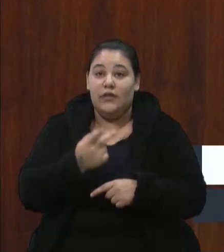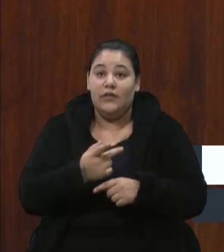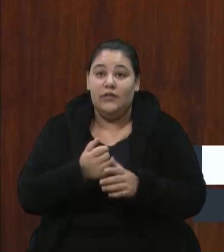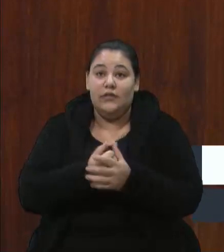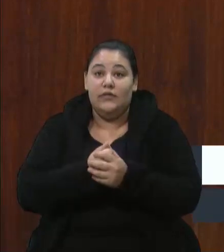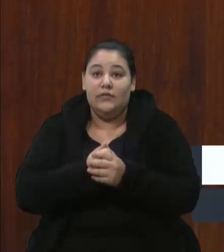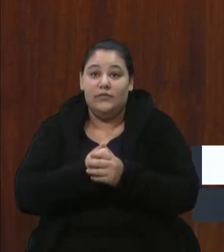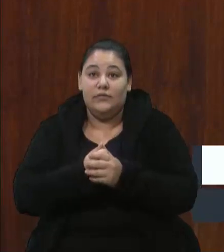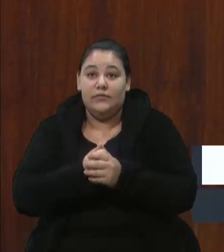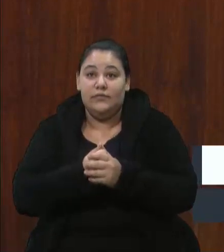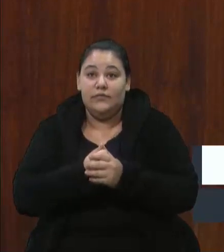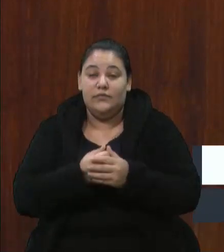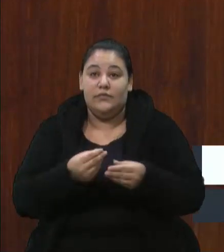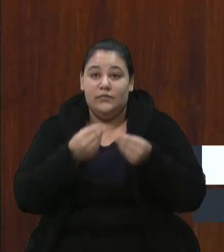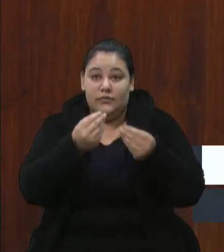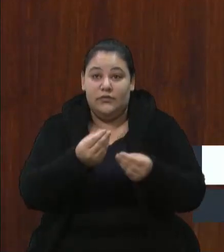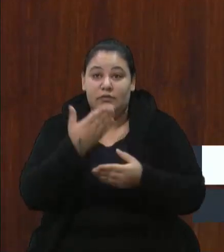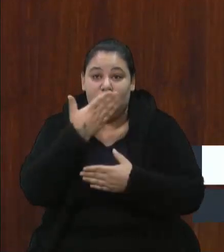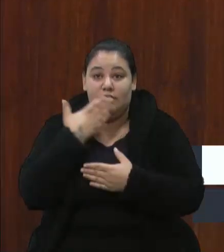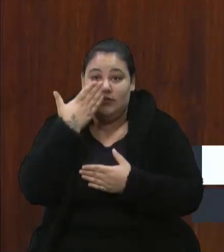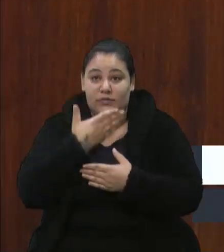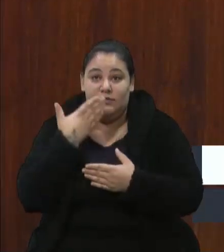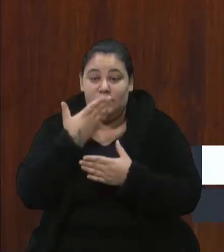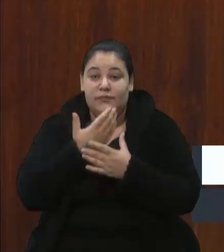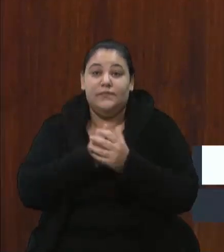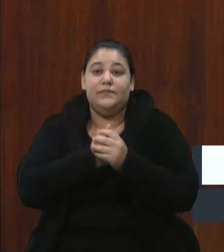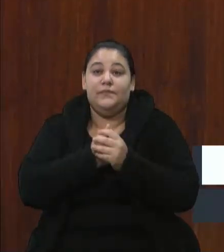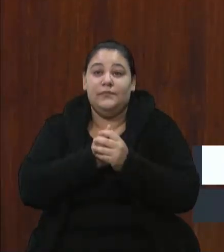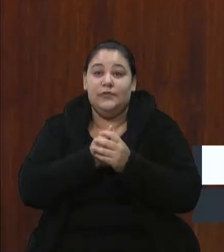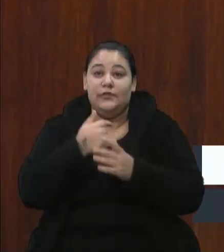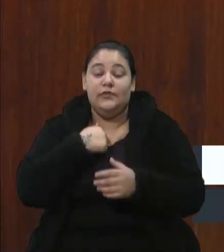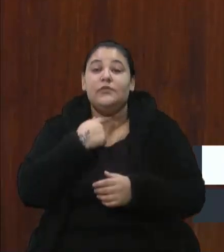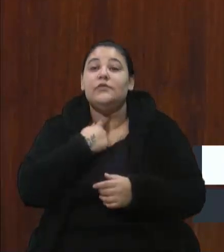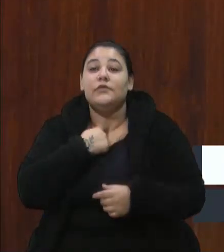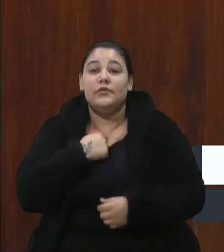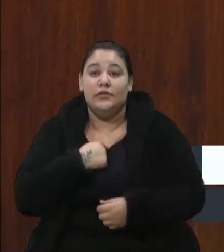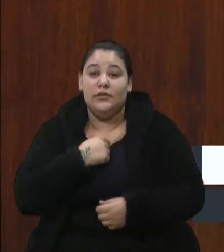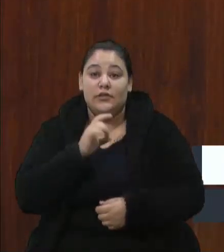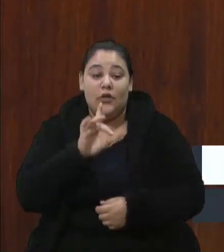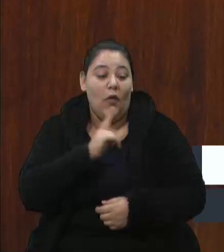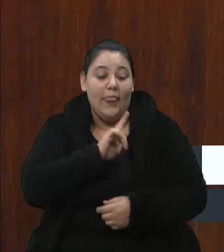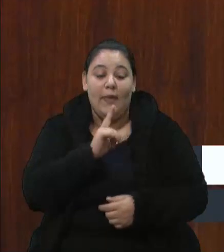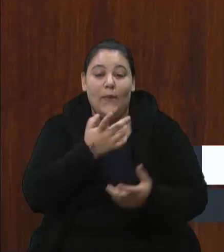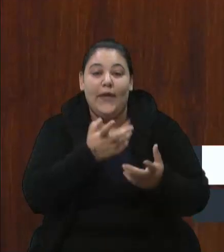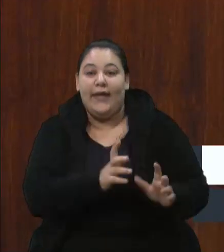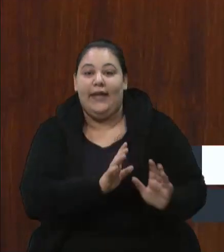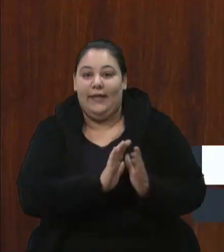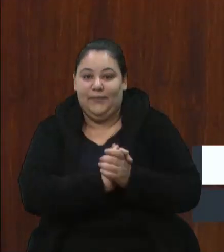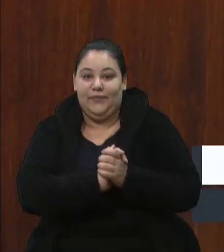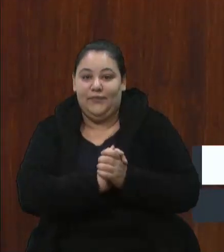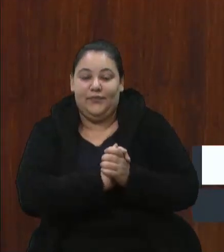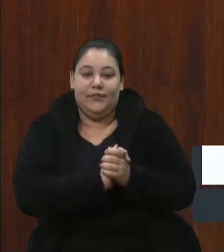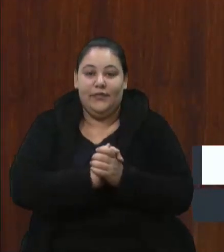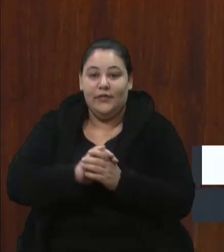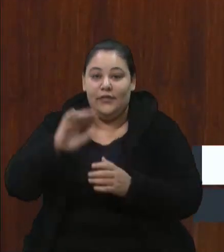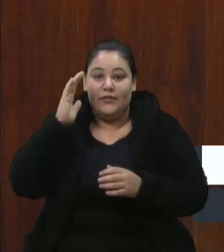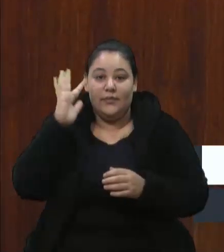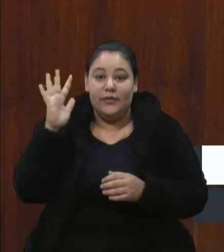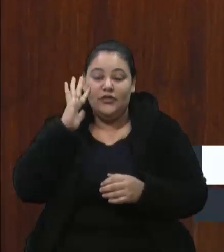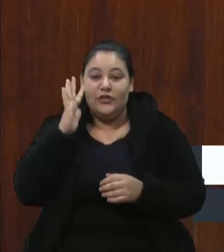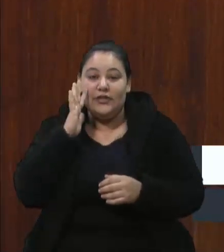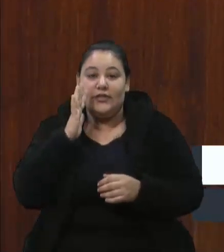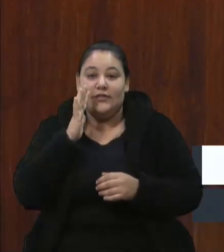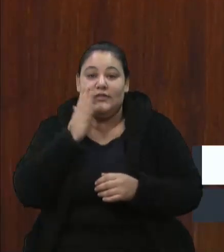ficar dando docinho, não sei o que é escolinha, né? E eu não gostaria só por não querer. Então, imagina essas crianças que a gente sabe